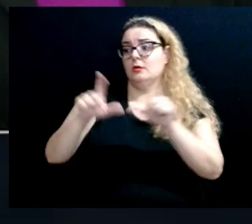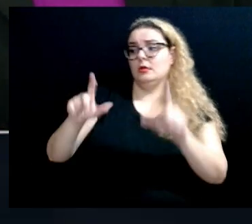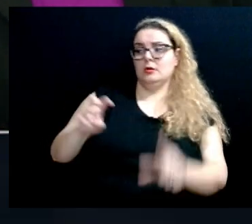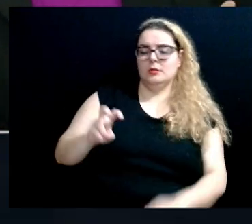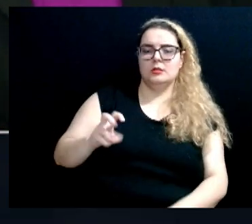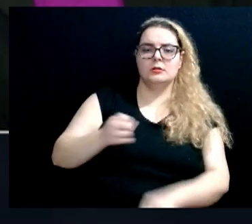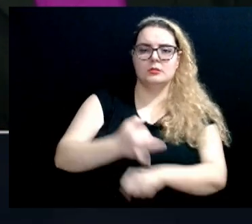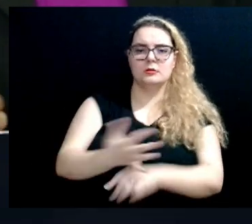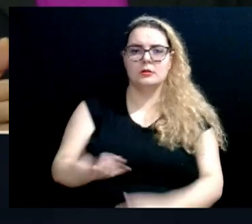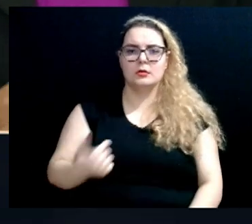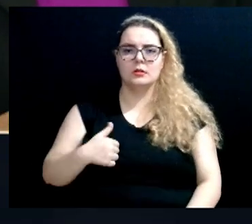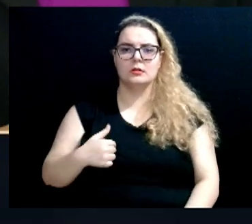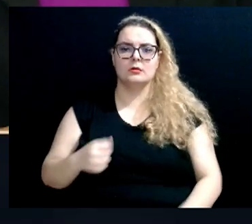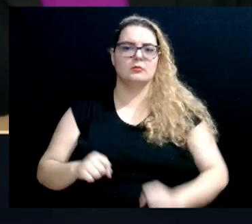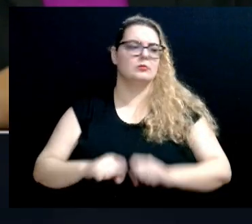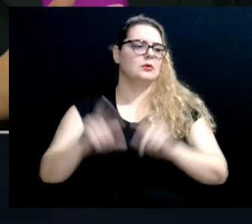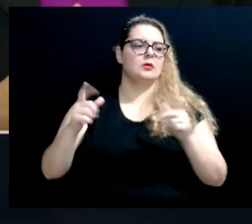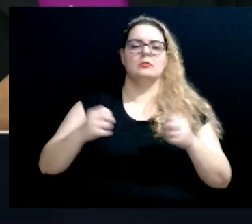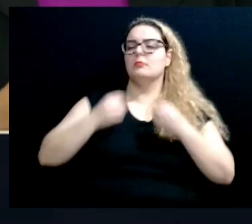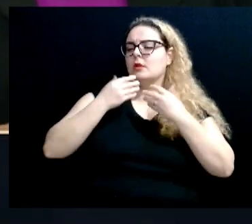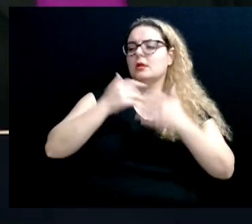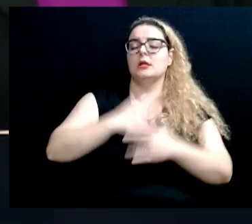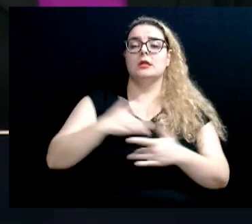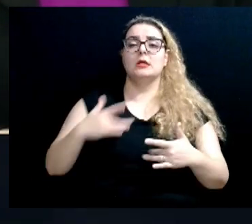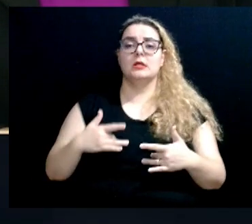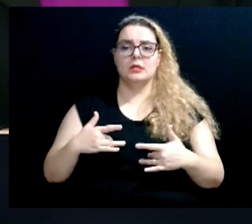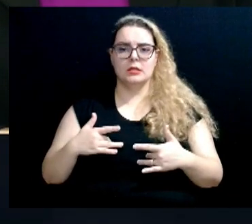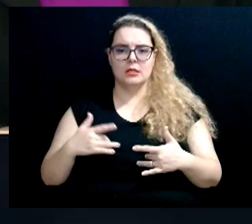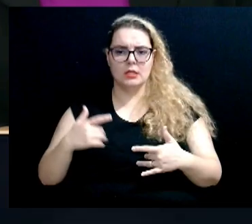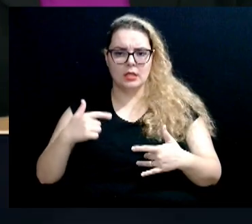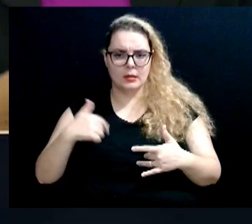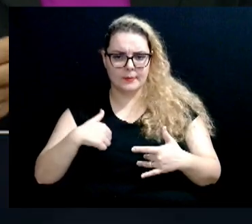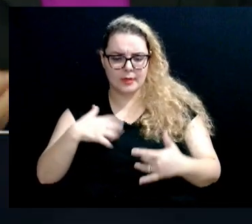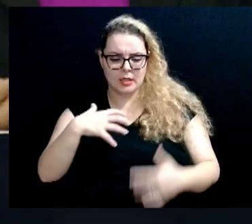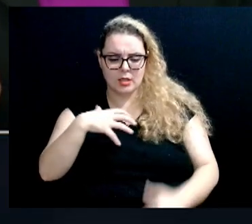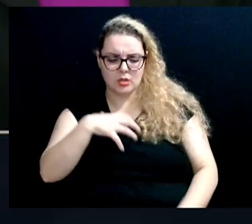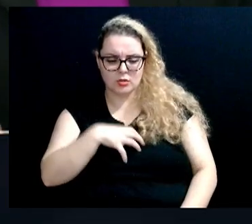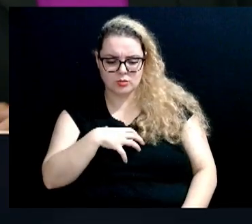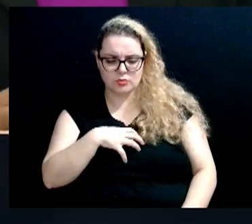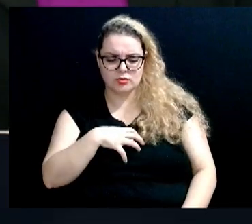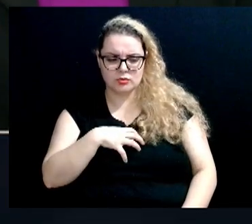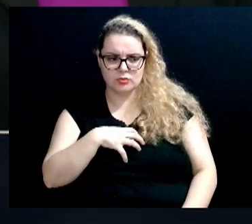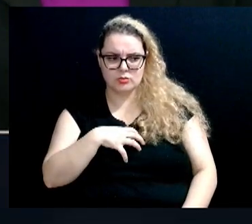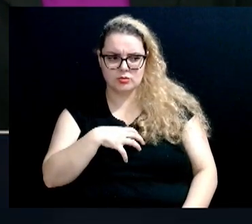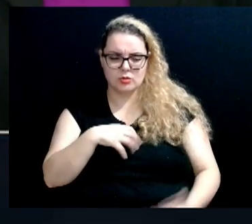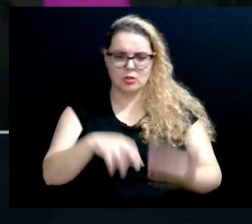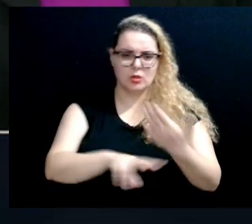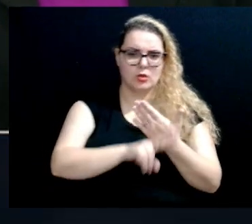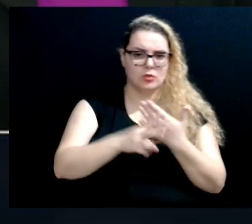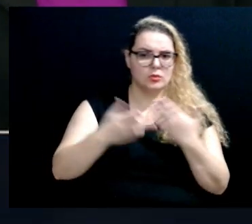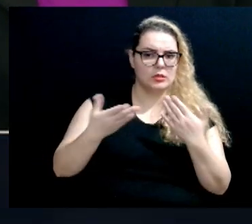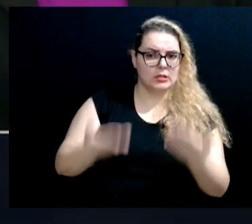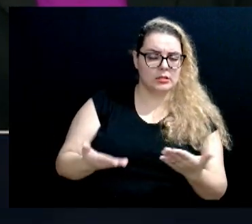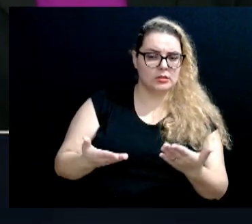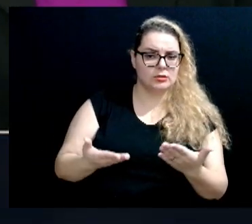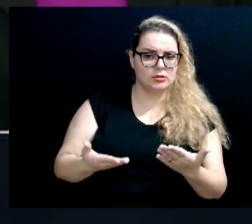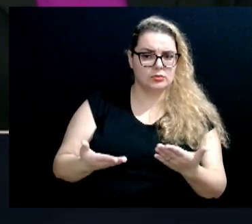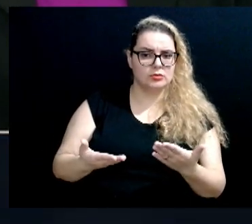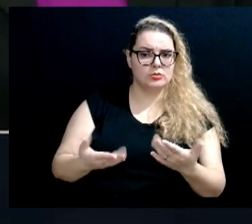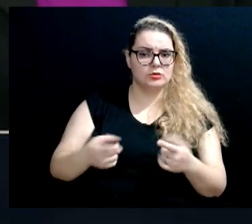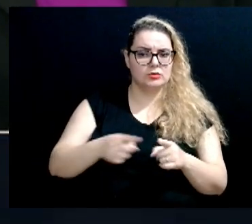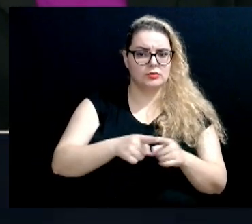acordar bem, tá tudo certo, mas eu vou sentir um impacto disso a longo prazo?